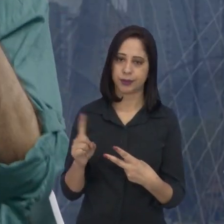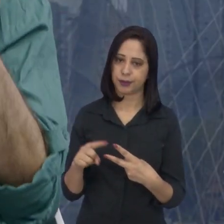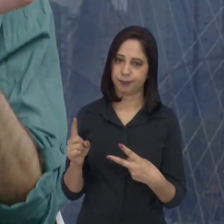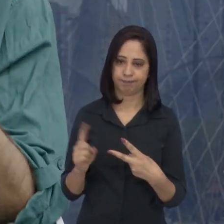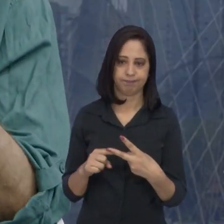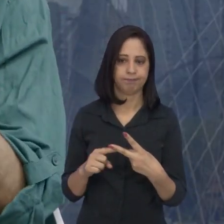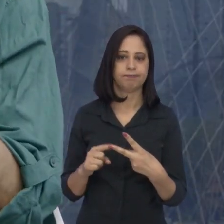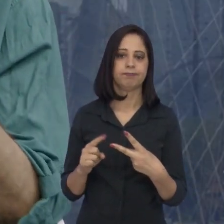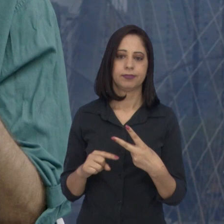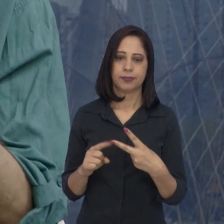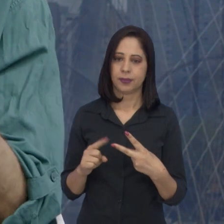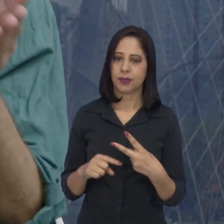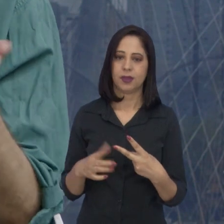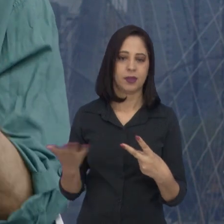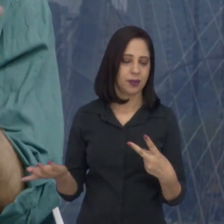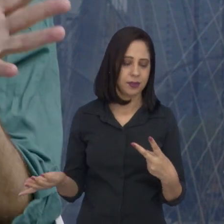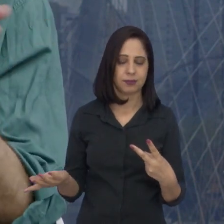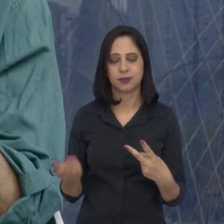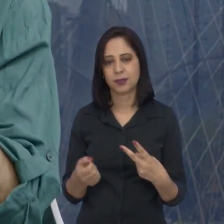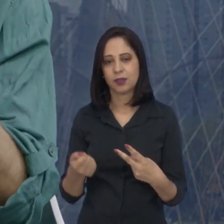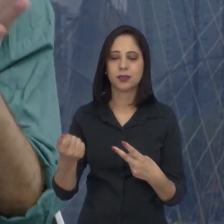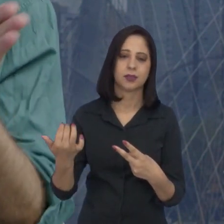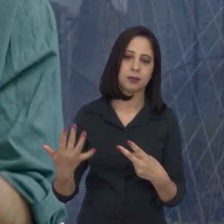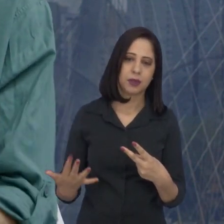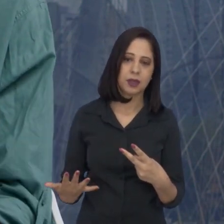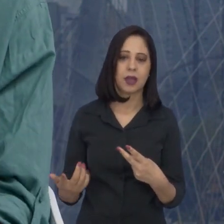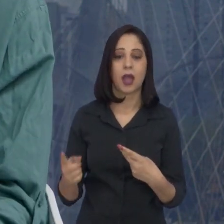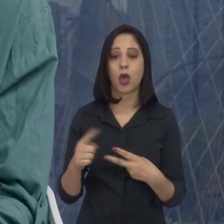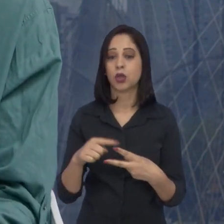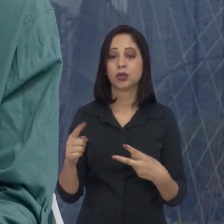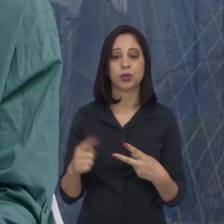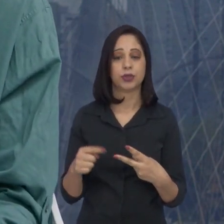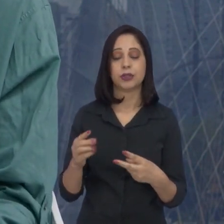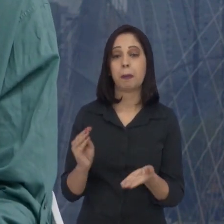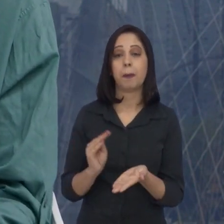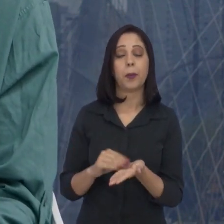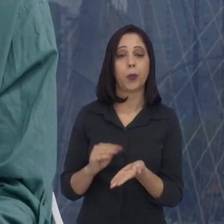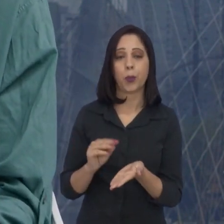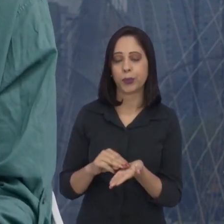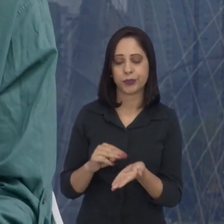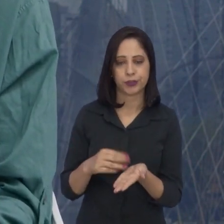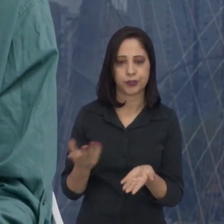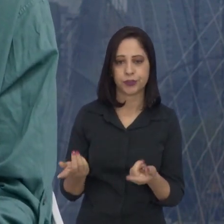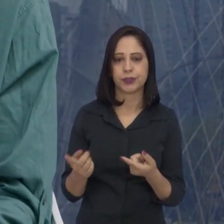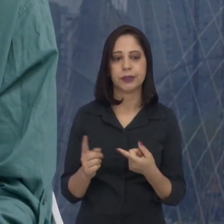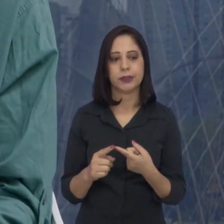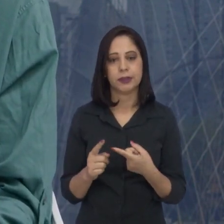grandes, talvez, há inúmeras, mas eu poderia citar aqui duas grandes razões